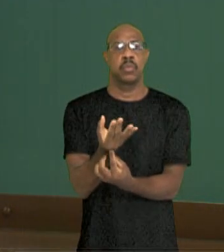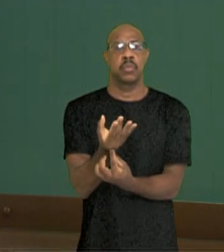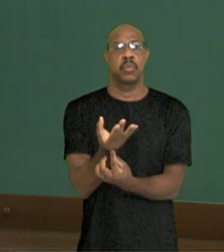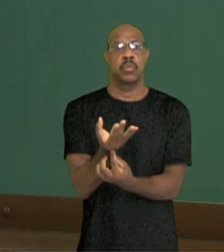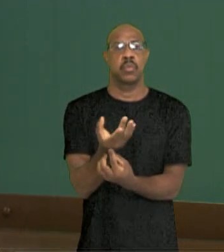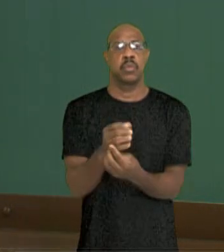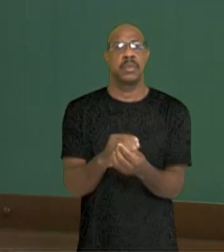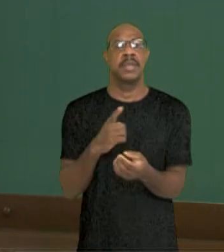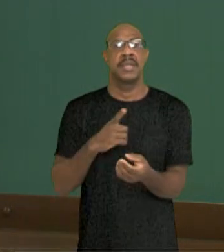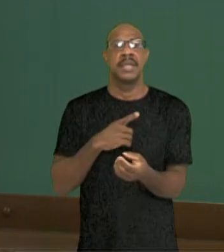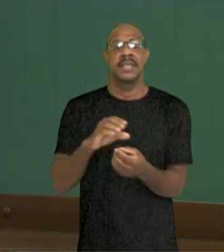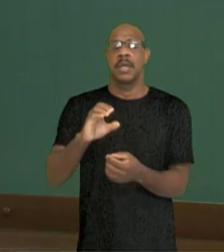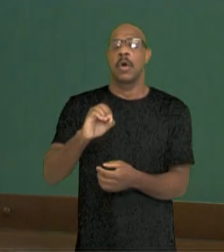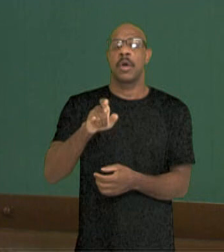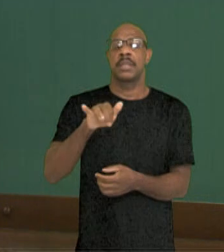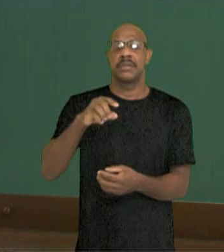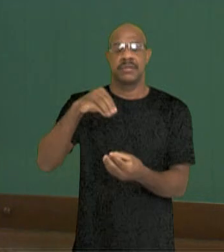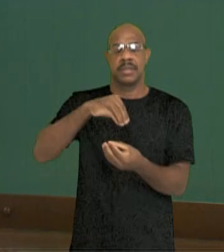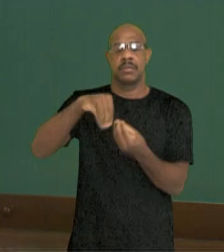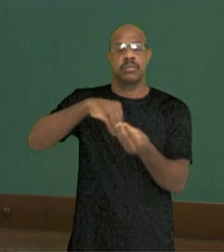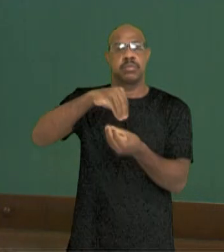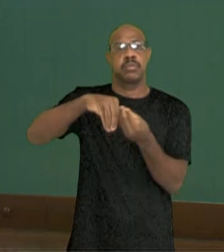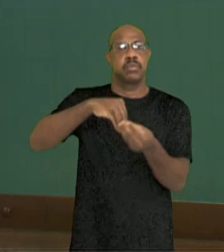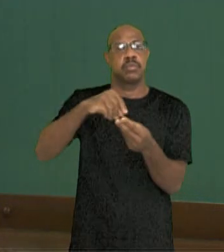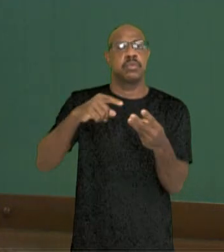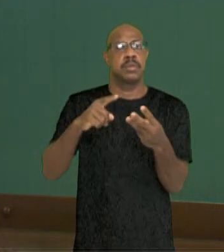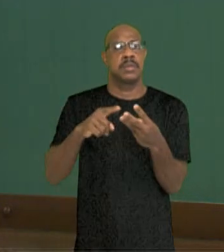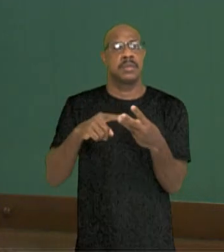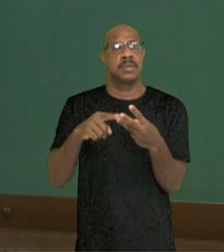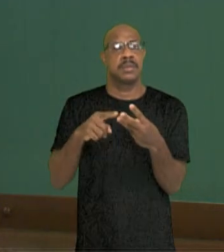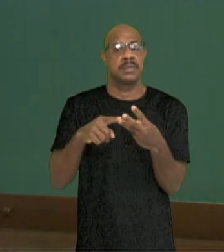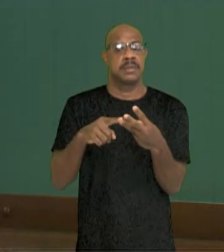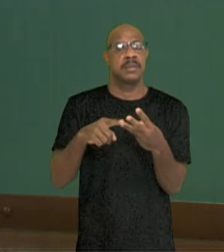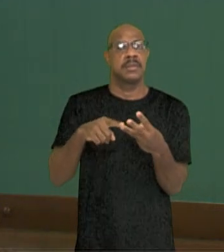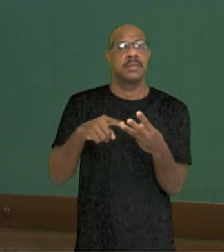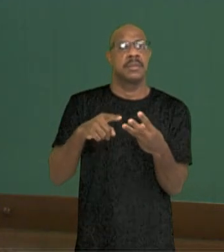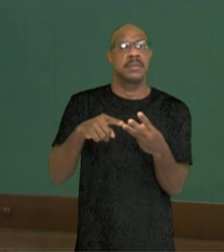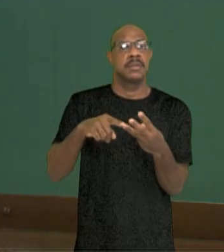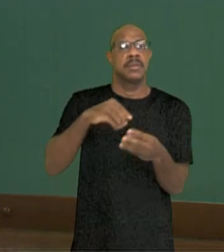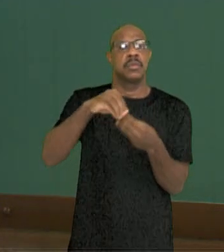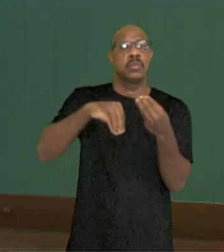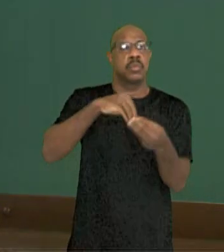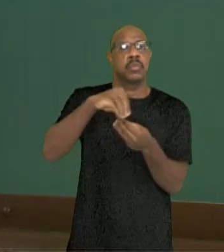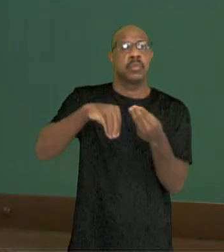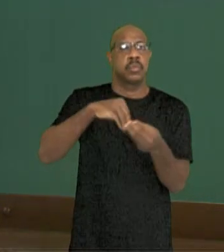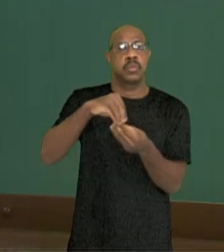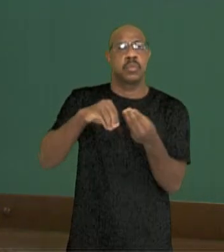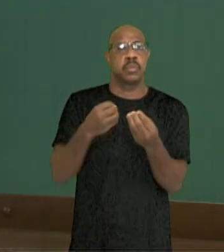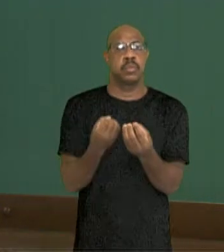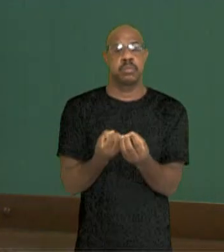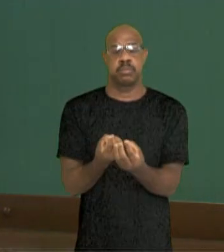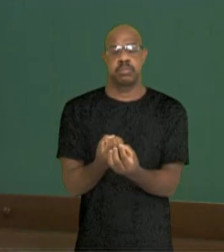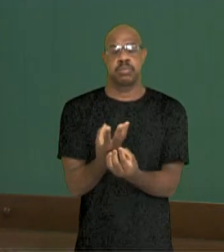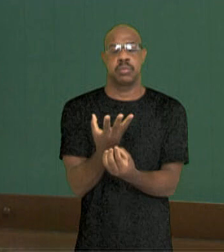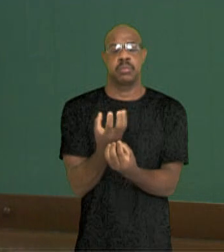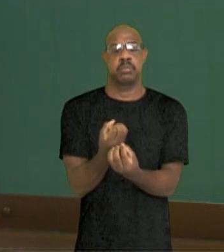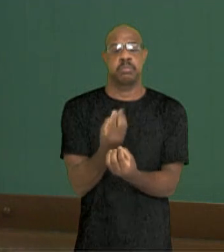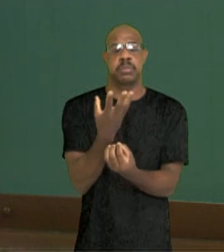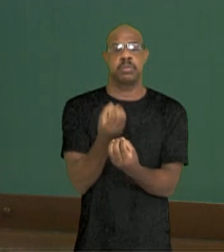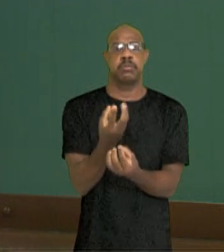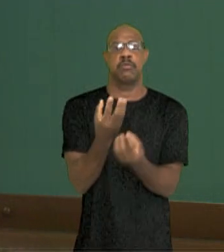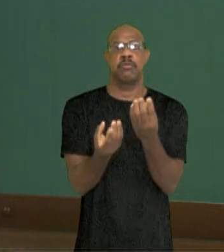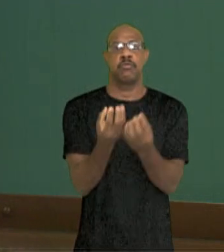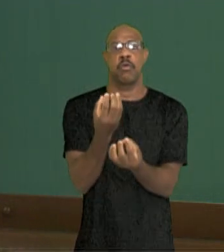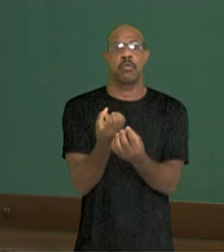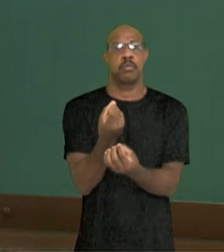gás oxigênio, que é o comburente, e aqui a reação química de combustão ocorre. O combustível